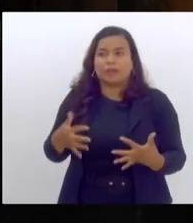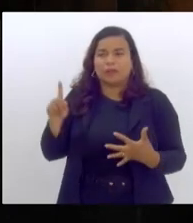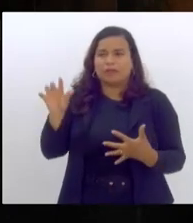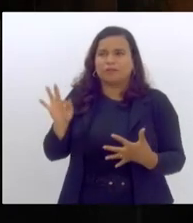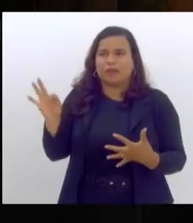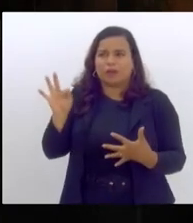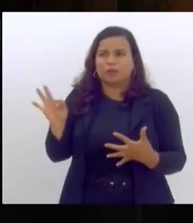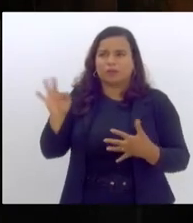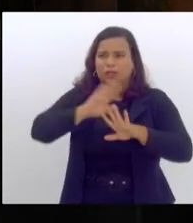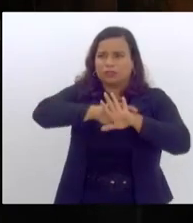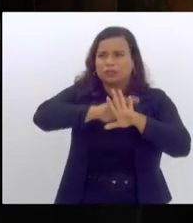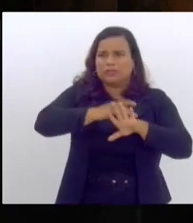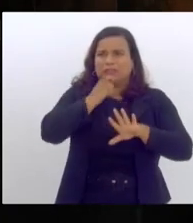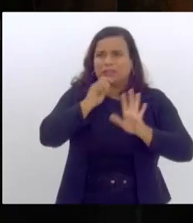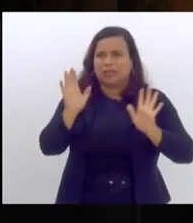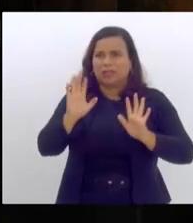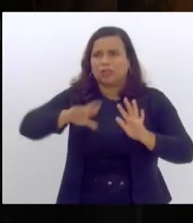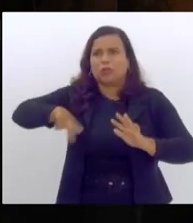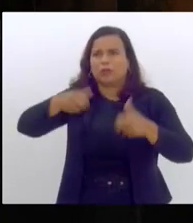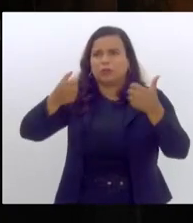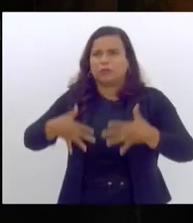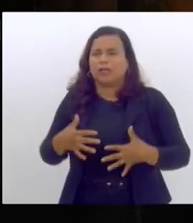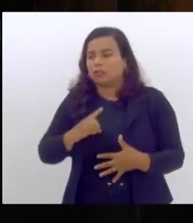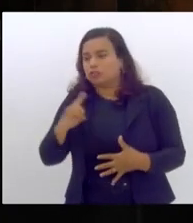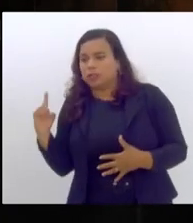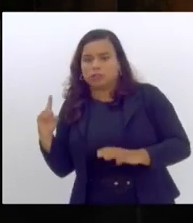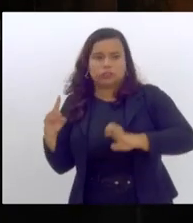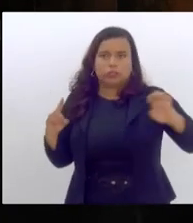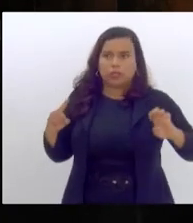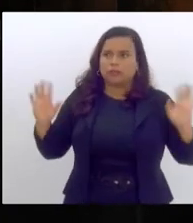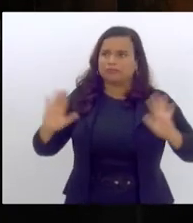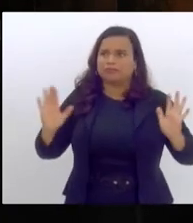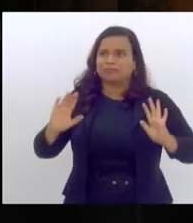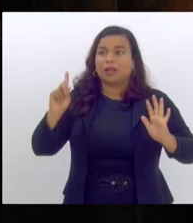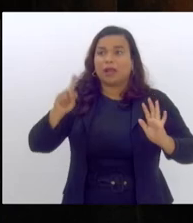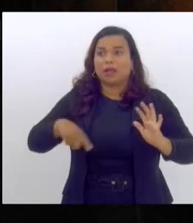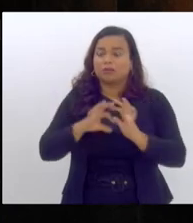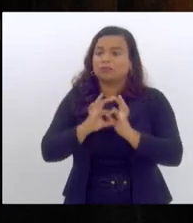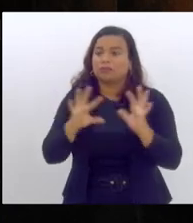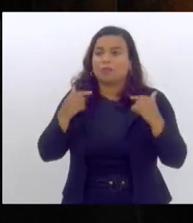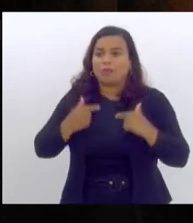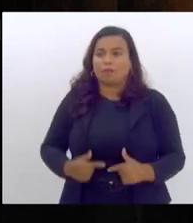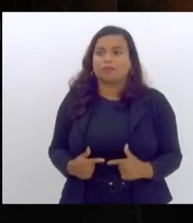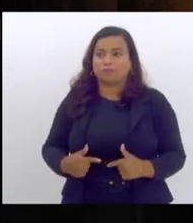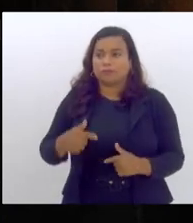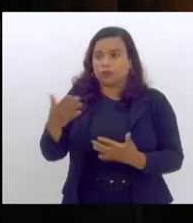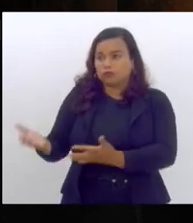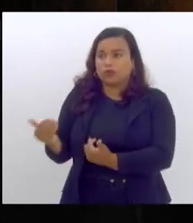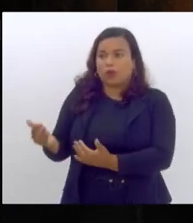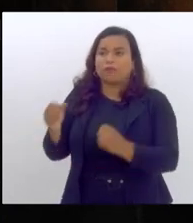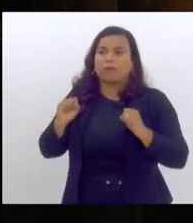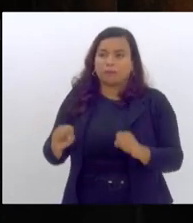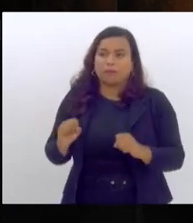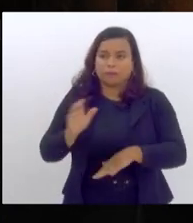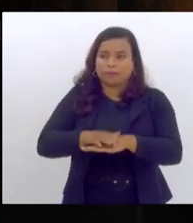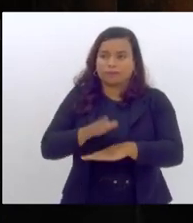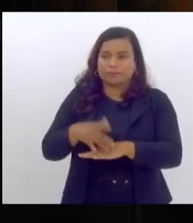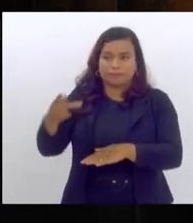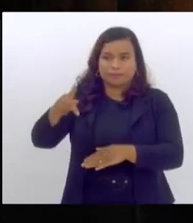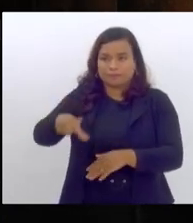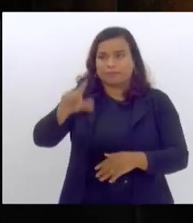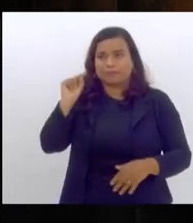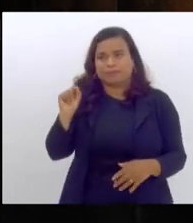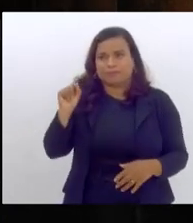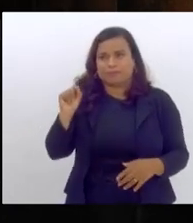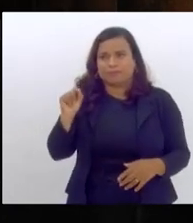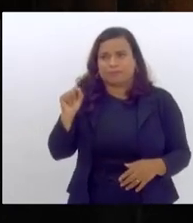eu não me refiro que tenha que ser de direito, nem de esquerda, e sim que o jovem tenha a liberdade de poder ser quem ele é,